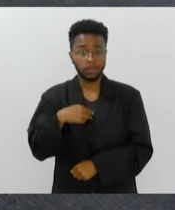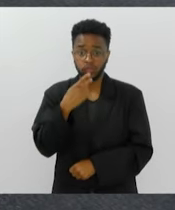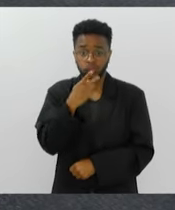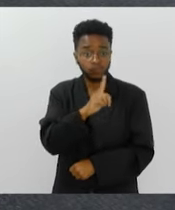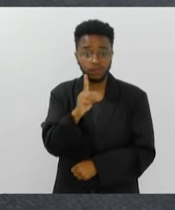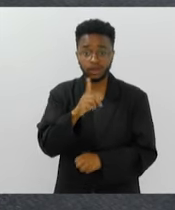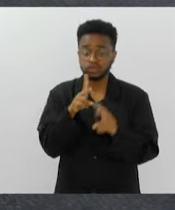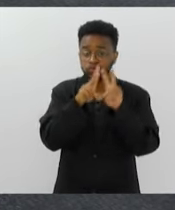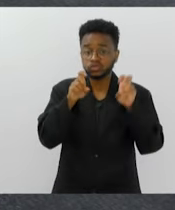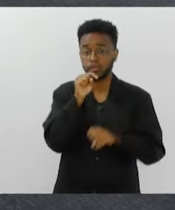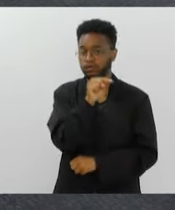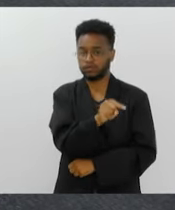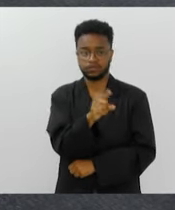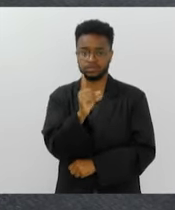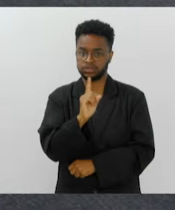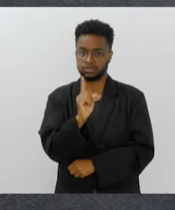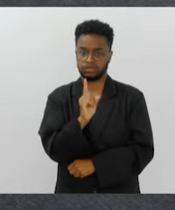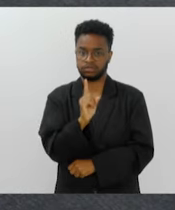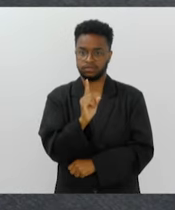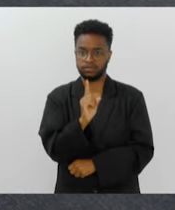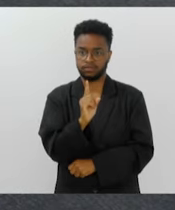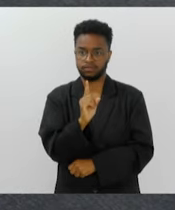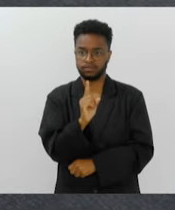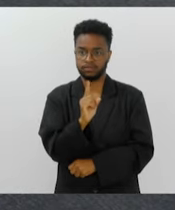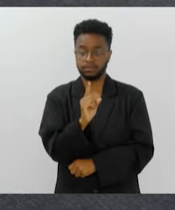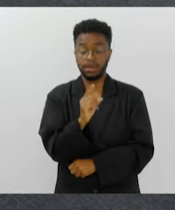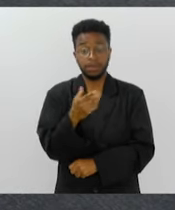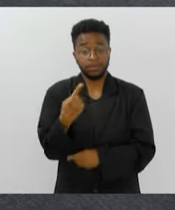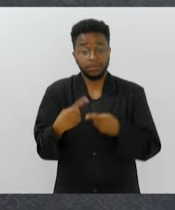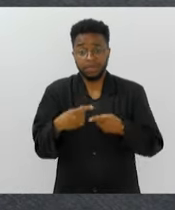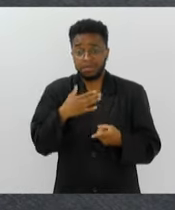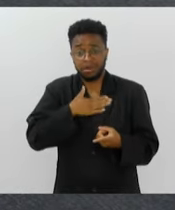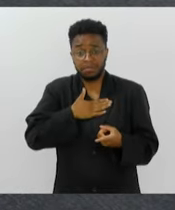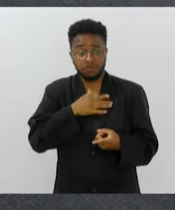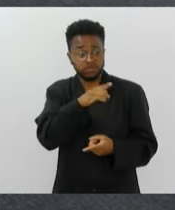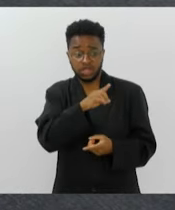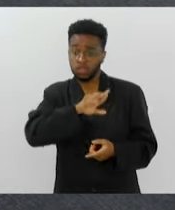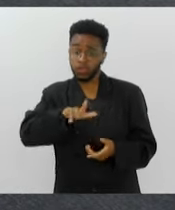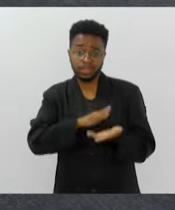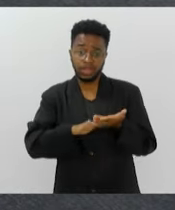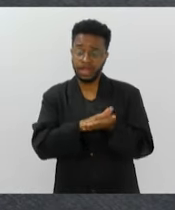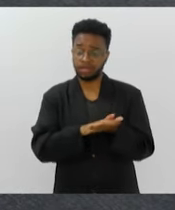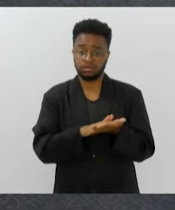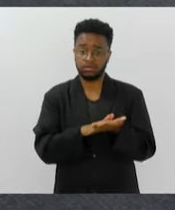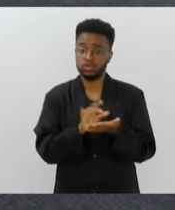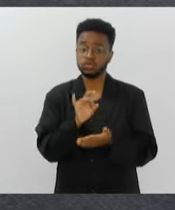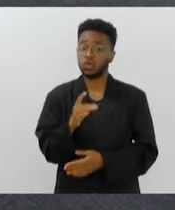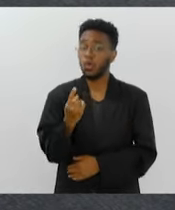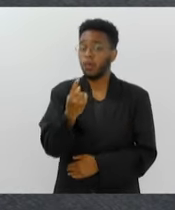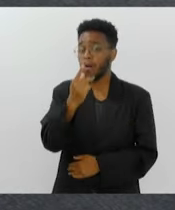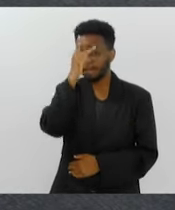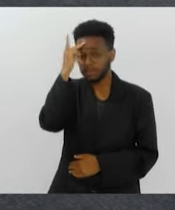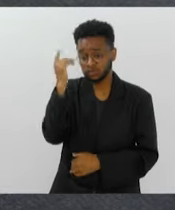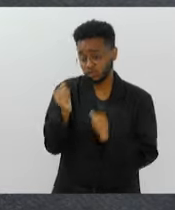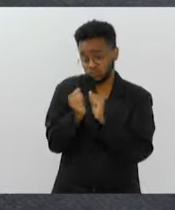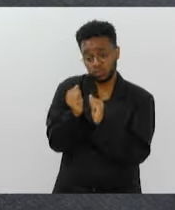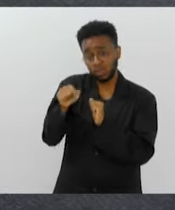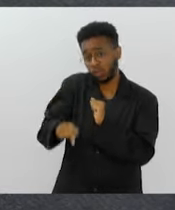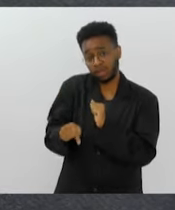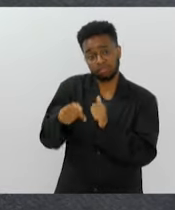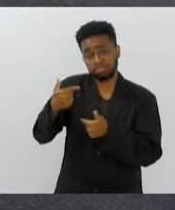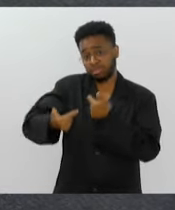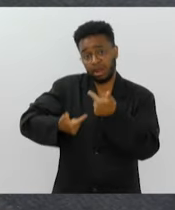a você você para mim não é nada é apenas mais alguém que tá aqui junto comigo no